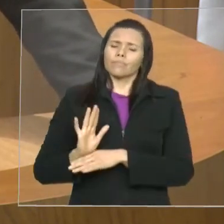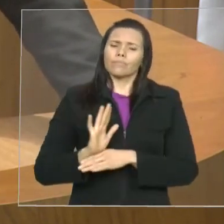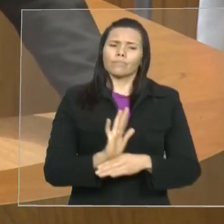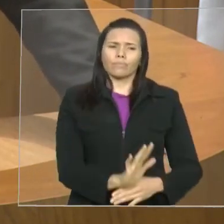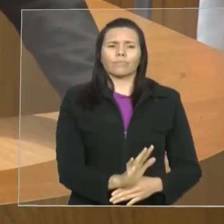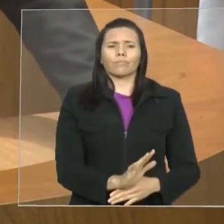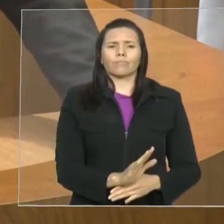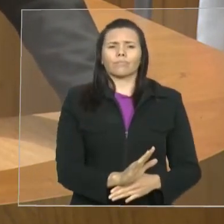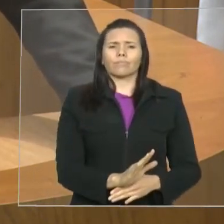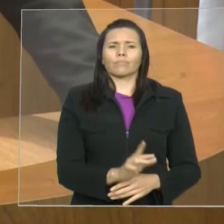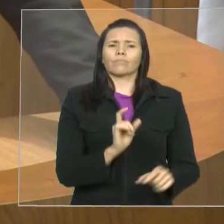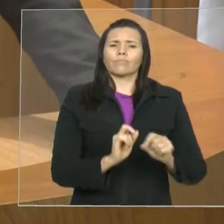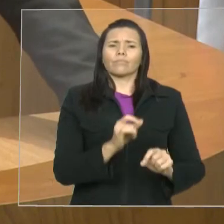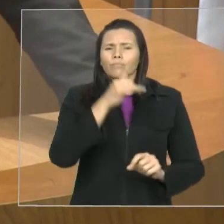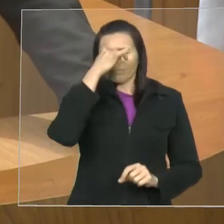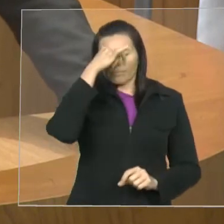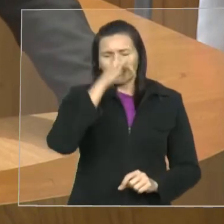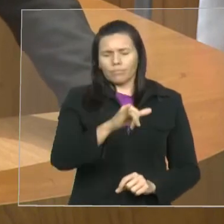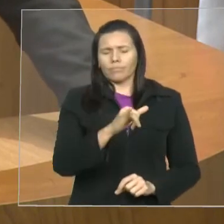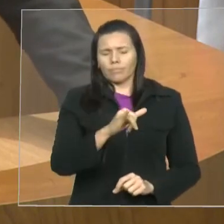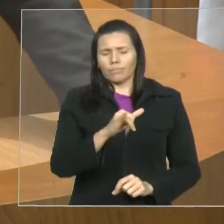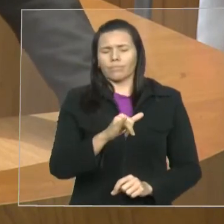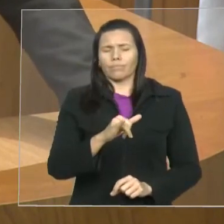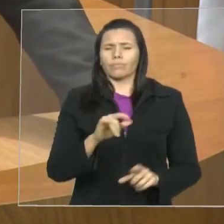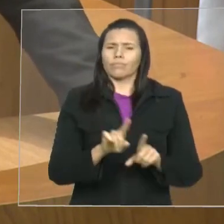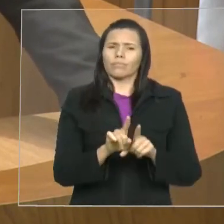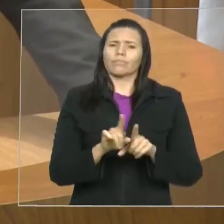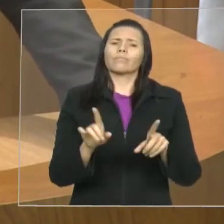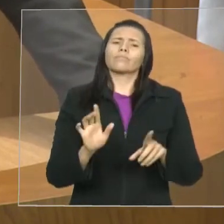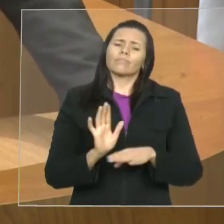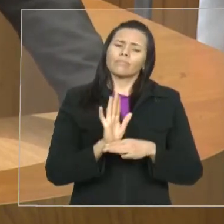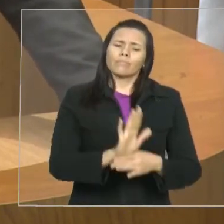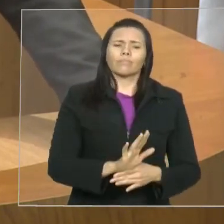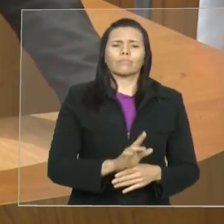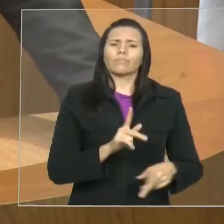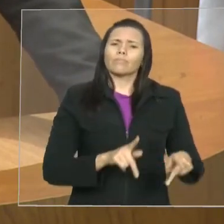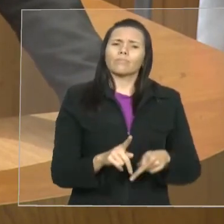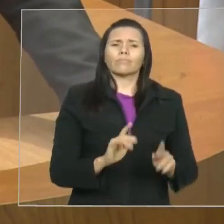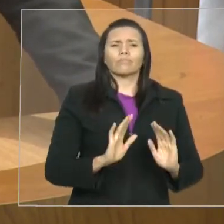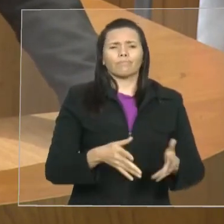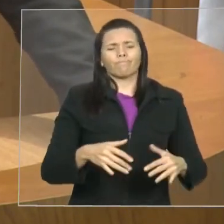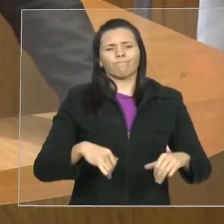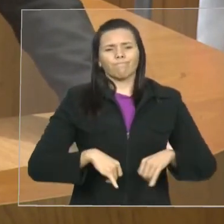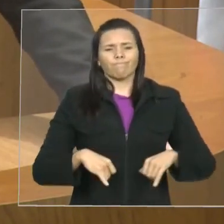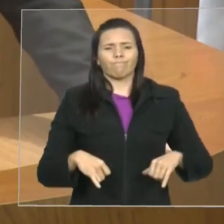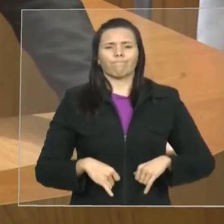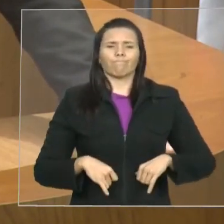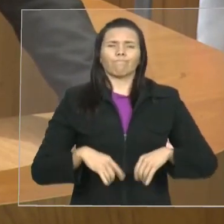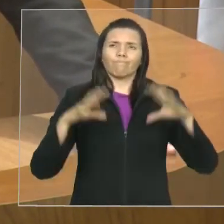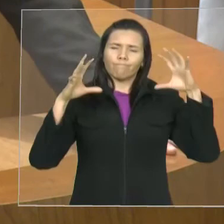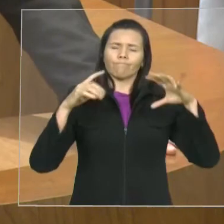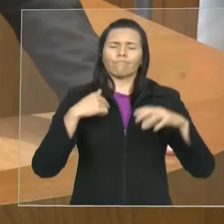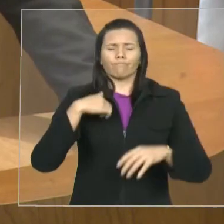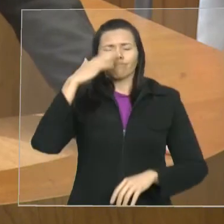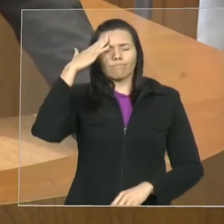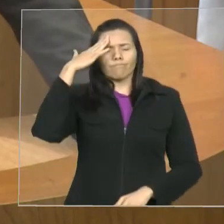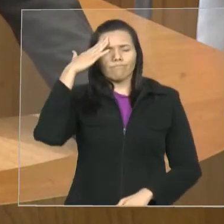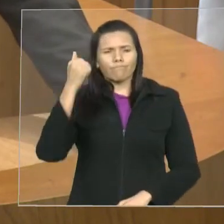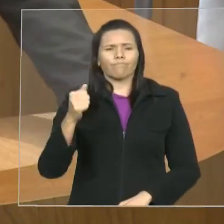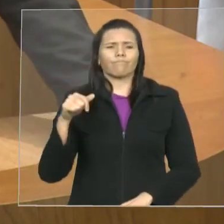dos impactos e tenho certeza que mais uma vez seremos atendidos